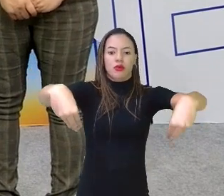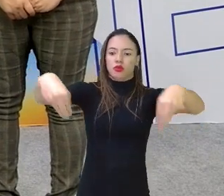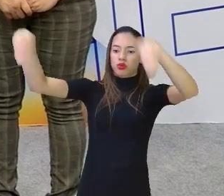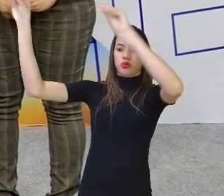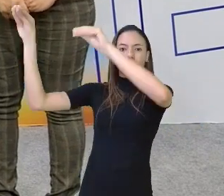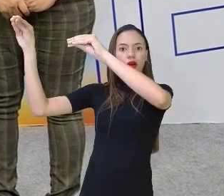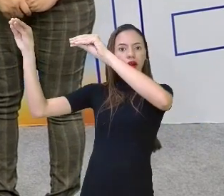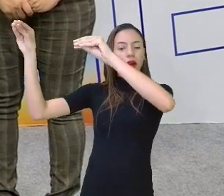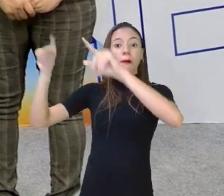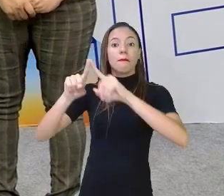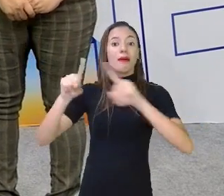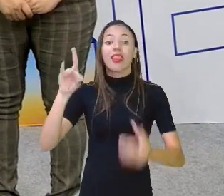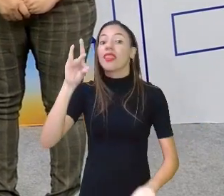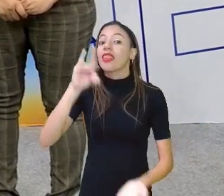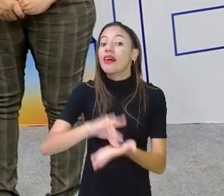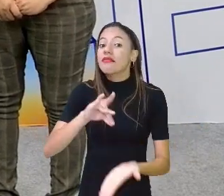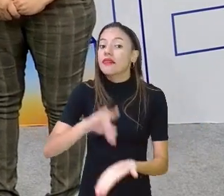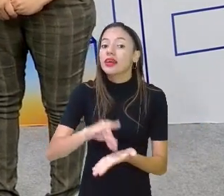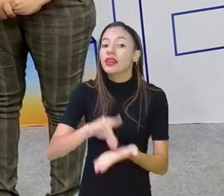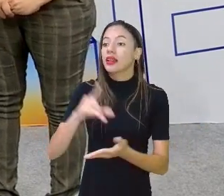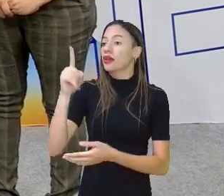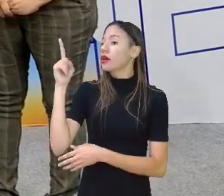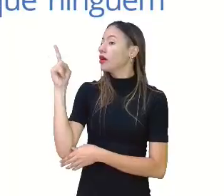na verdade,